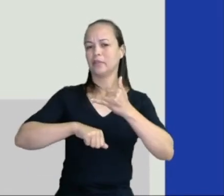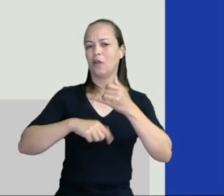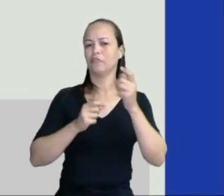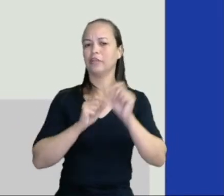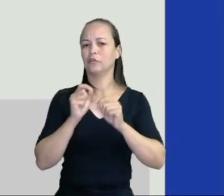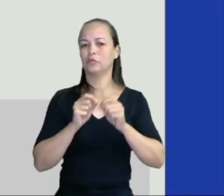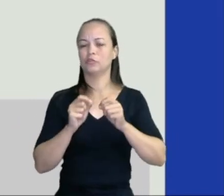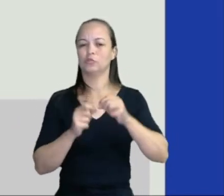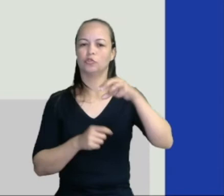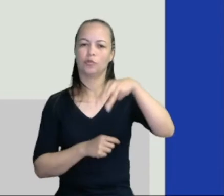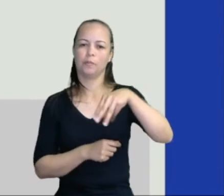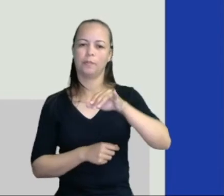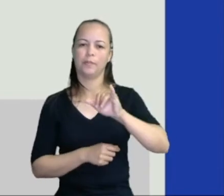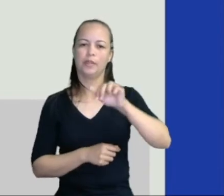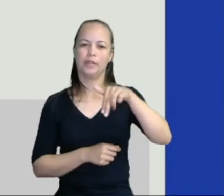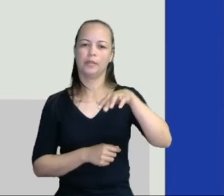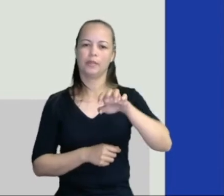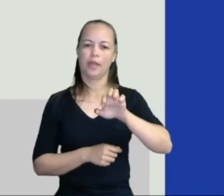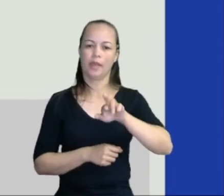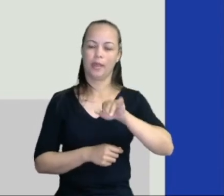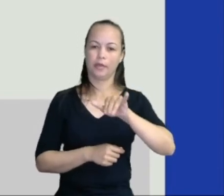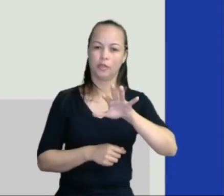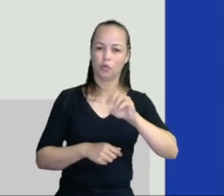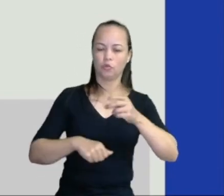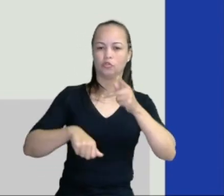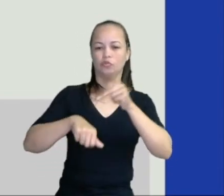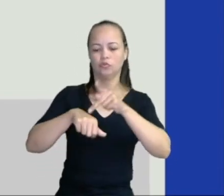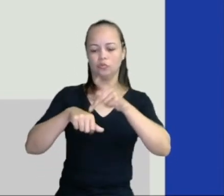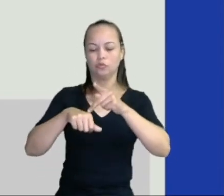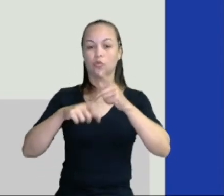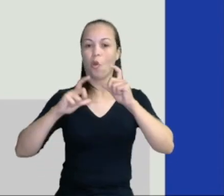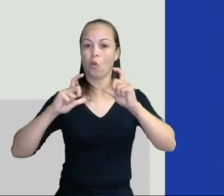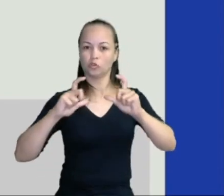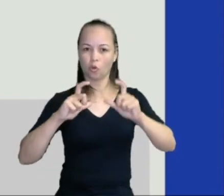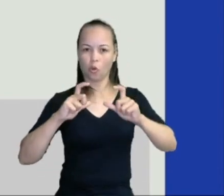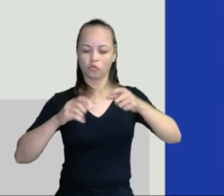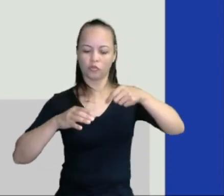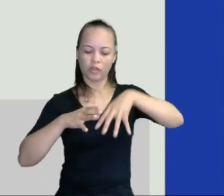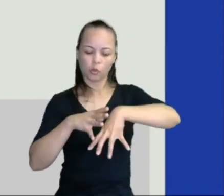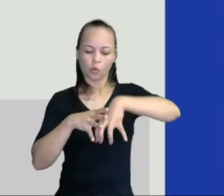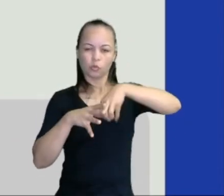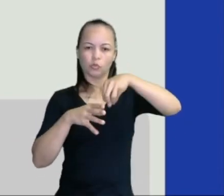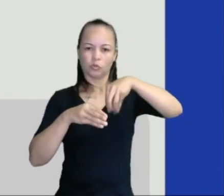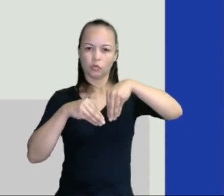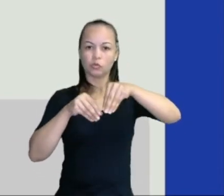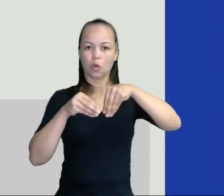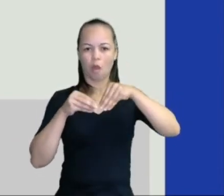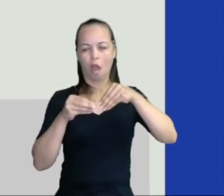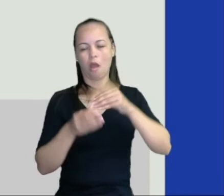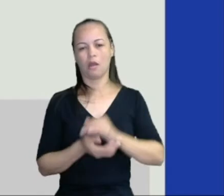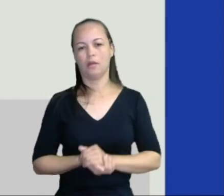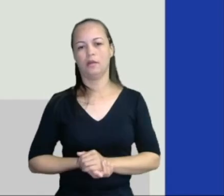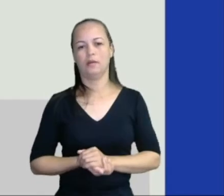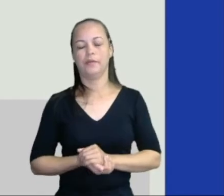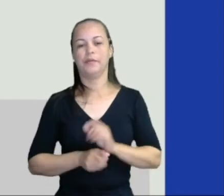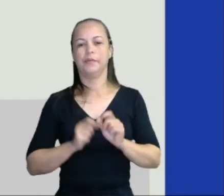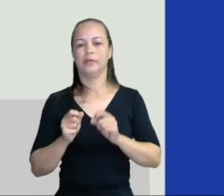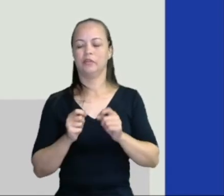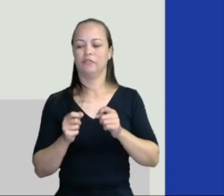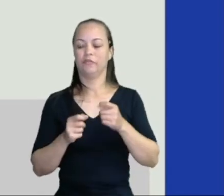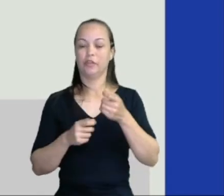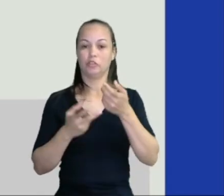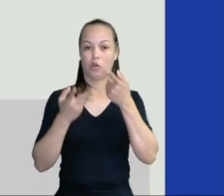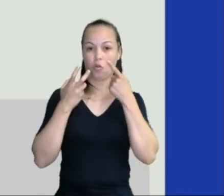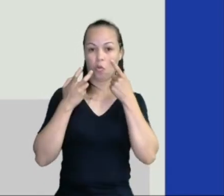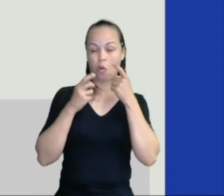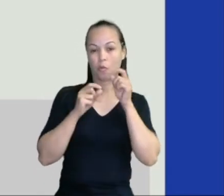Dos minérios. Ele vem das rochas, vem do nosso solo, tá bom? Se ele vem ali, ó, dos minérios, olha como ele é